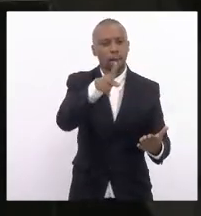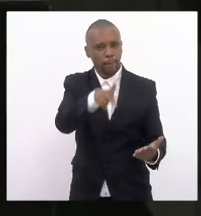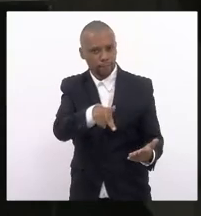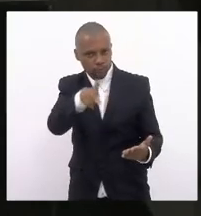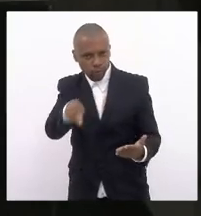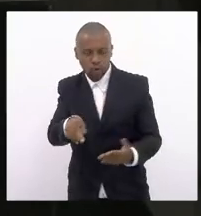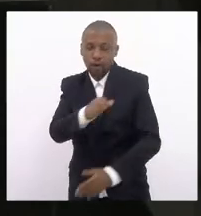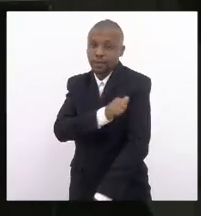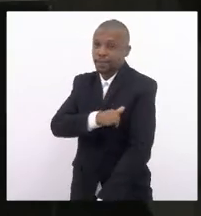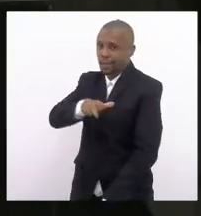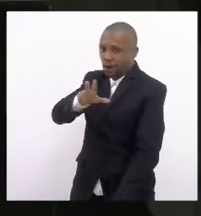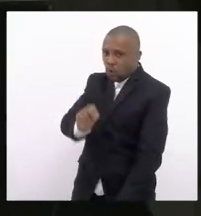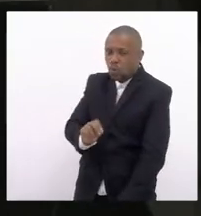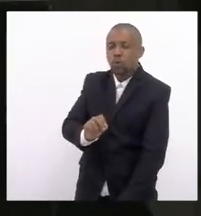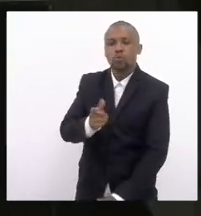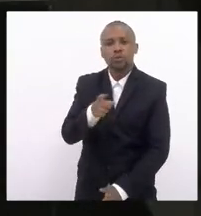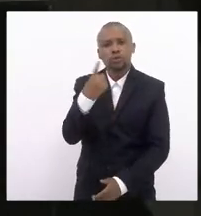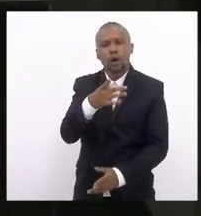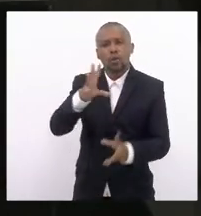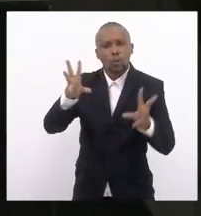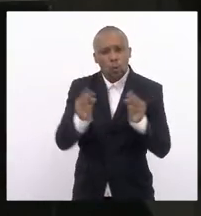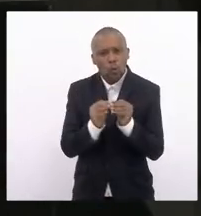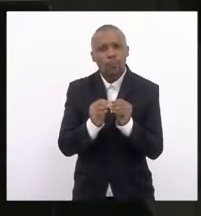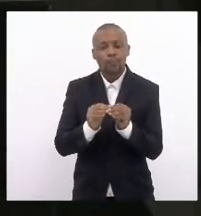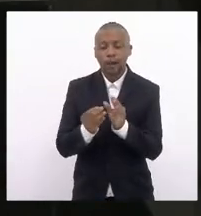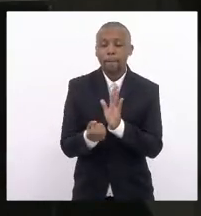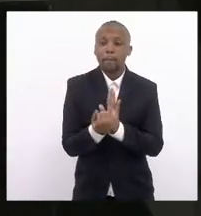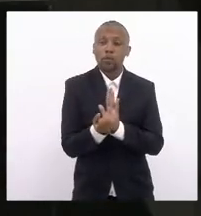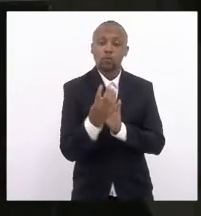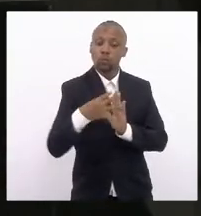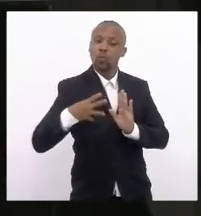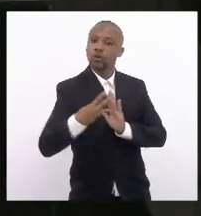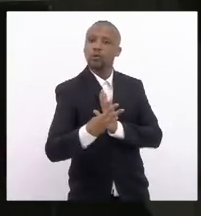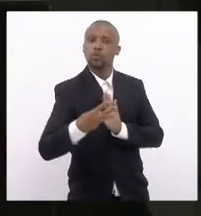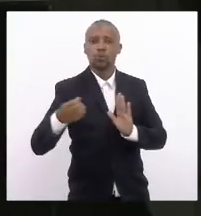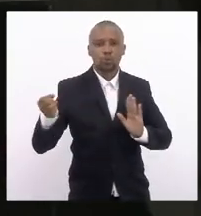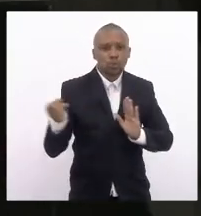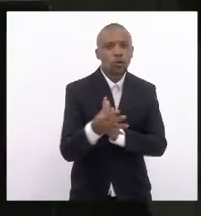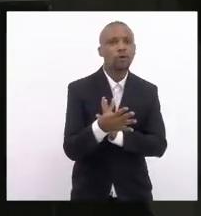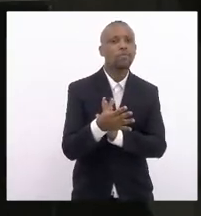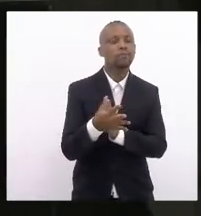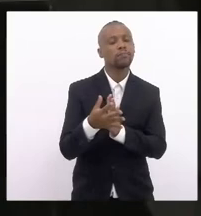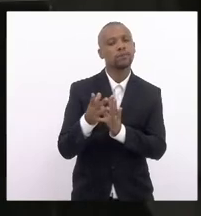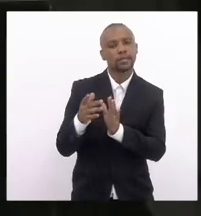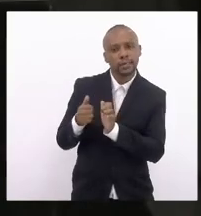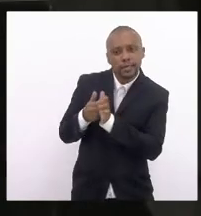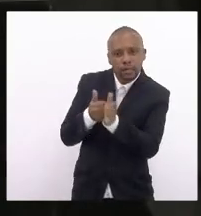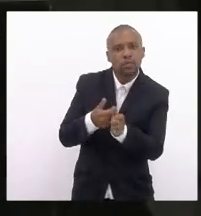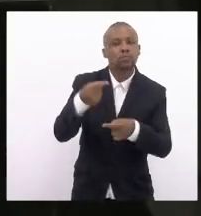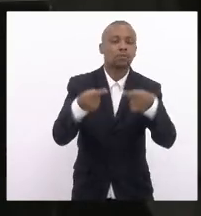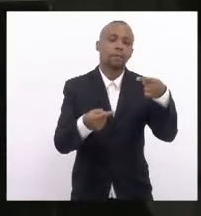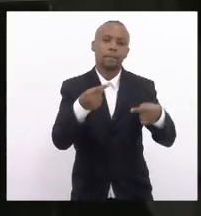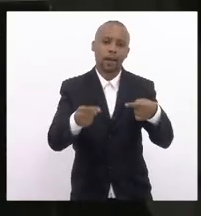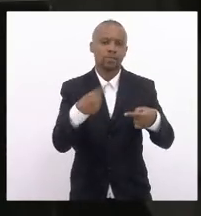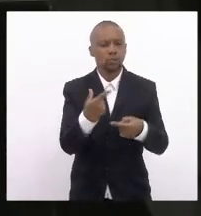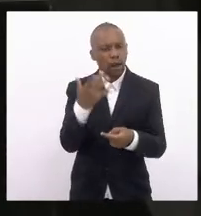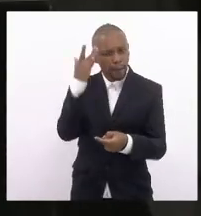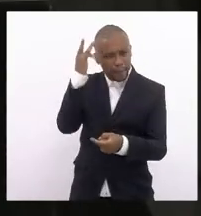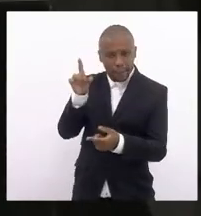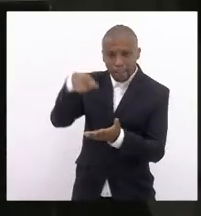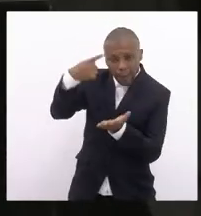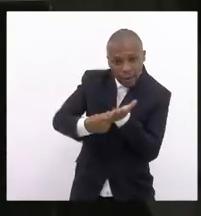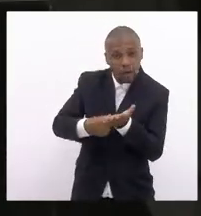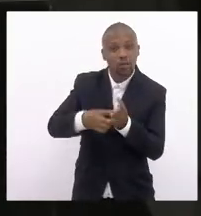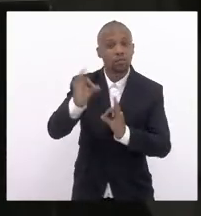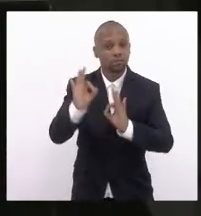síntese possível e produza um novo currículo com base nesse debate. Portanto, o apelo que faço, a discussão que faremos amanhã